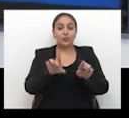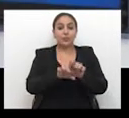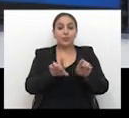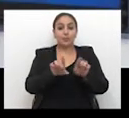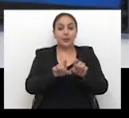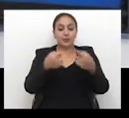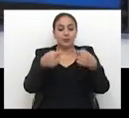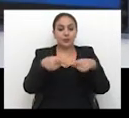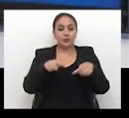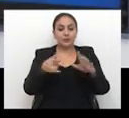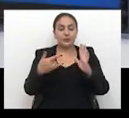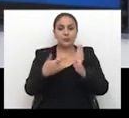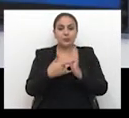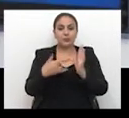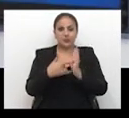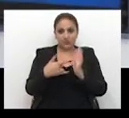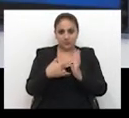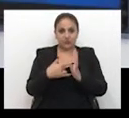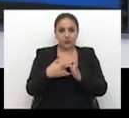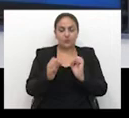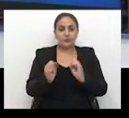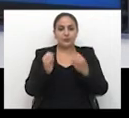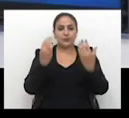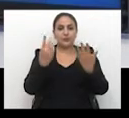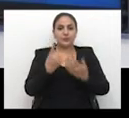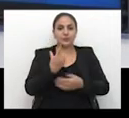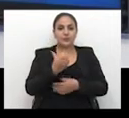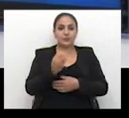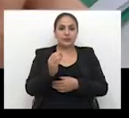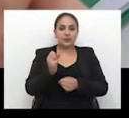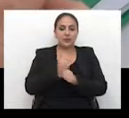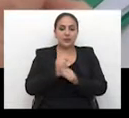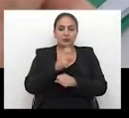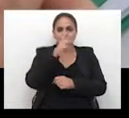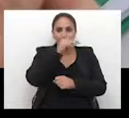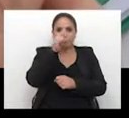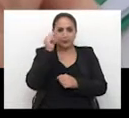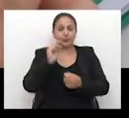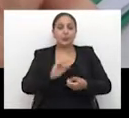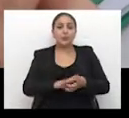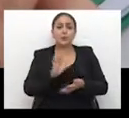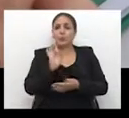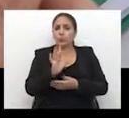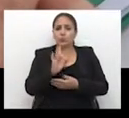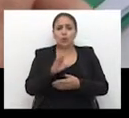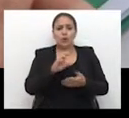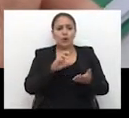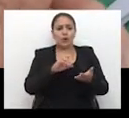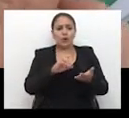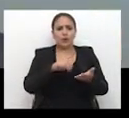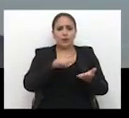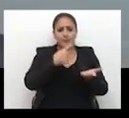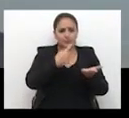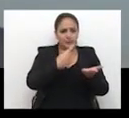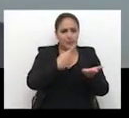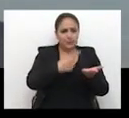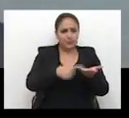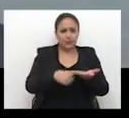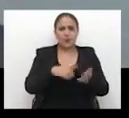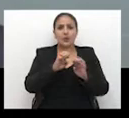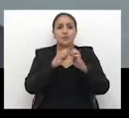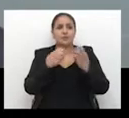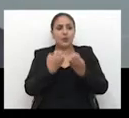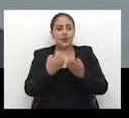em comemoração aos 160 anos do município não só a agenda de eventos como informações une ficar